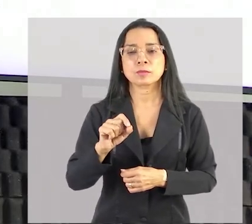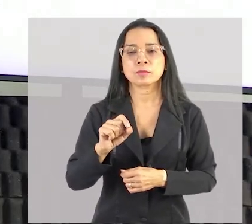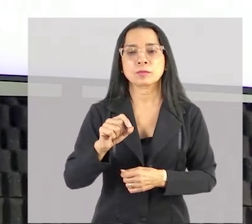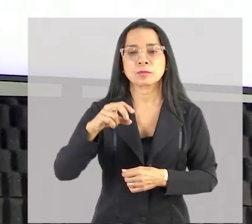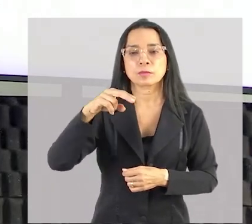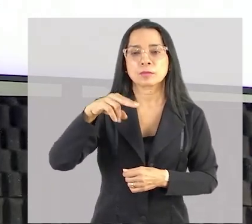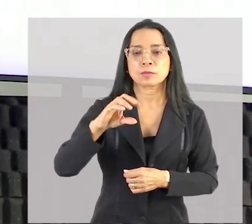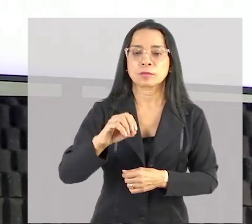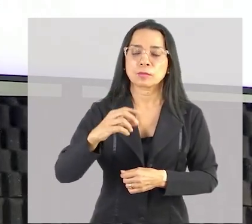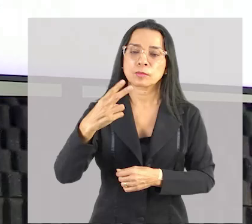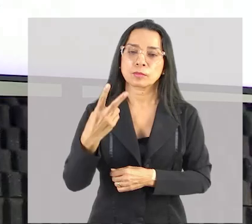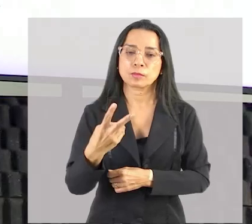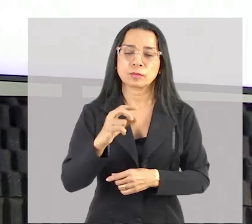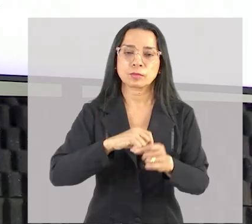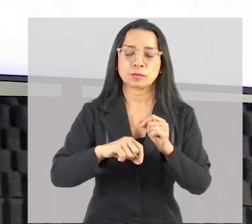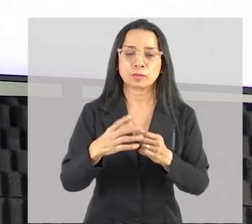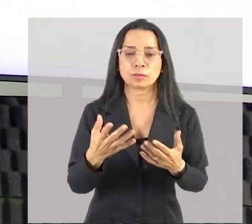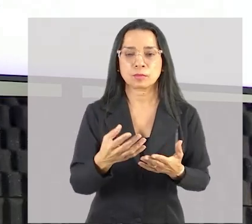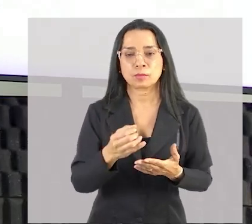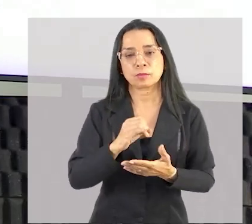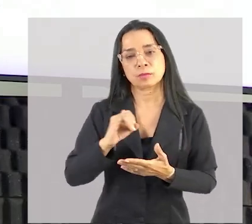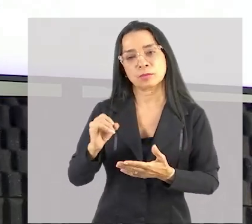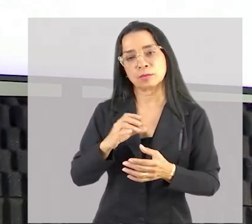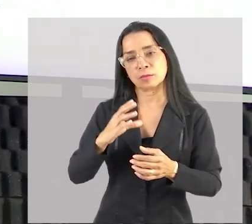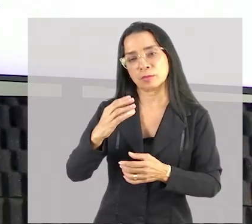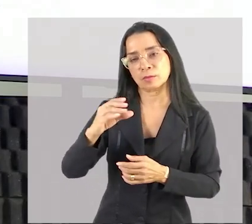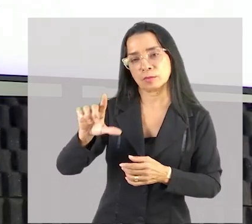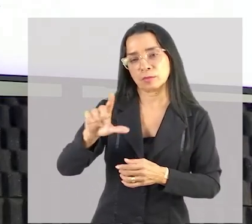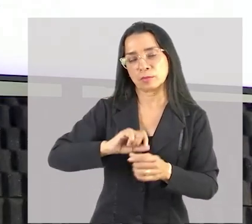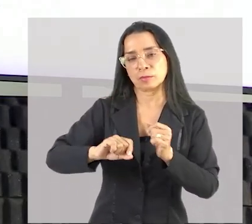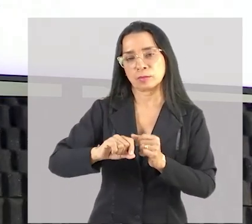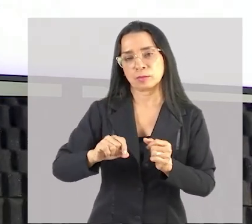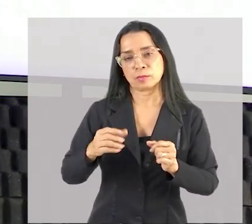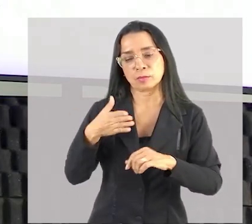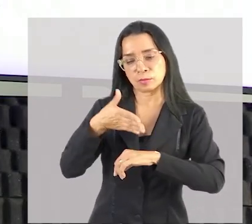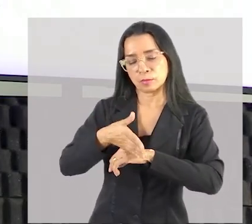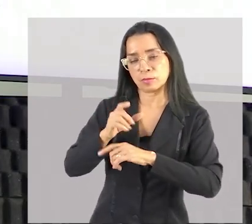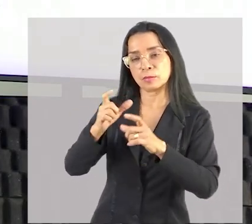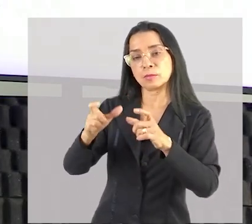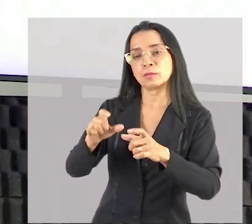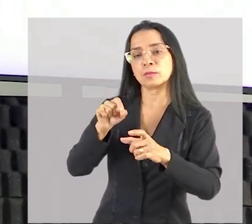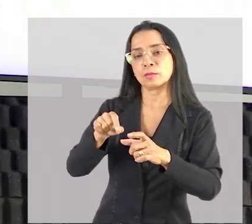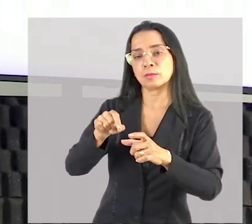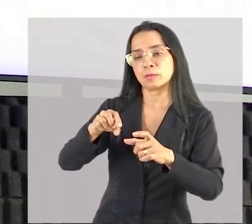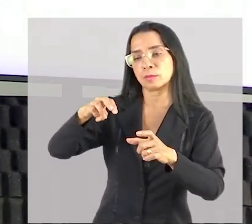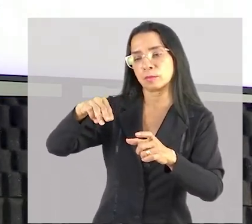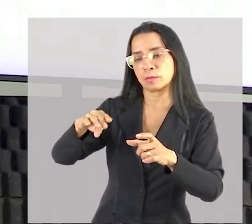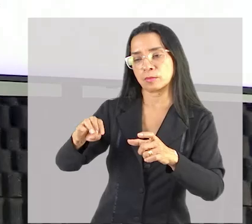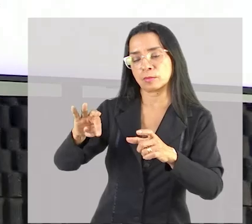comigo? Se eu faço a cloração, ele só poderia entrar em qual posição? Meta.